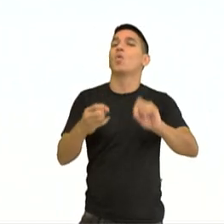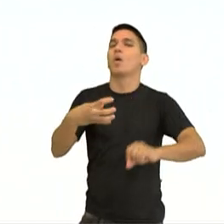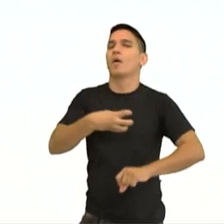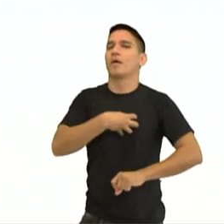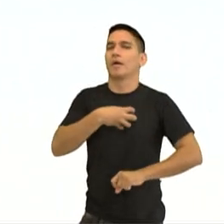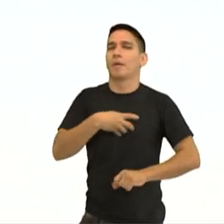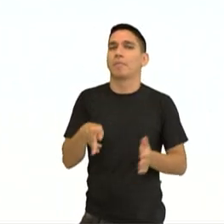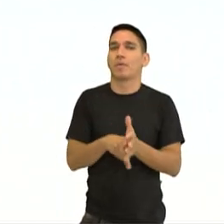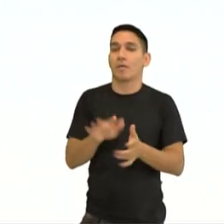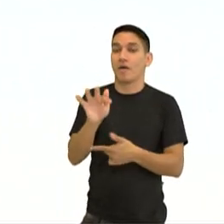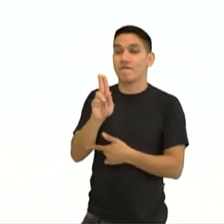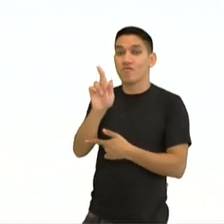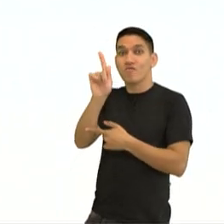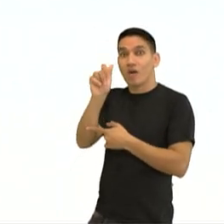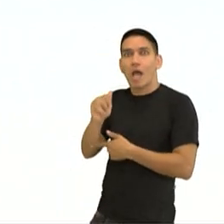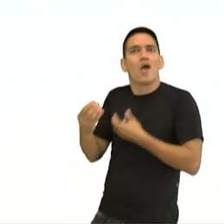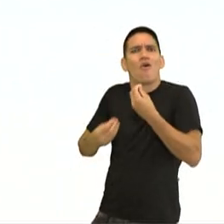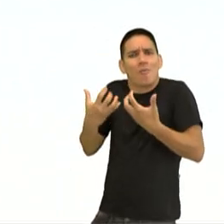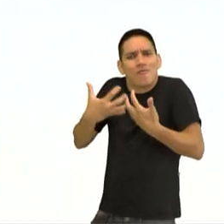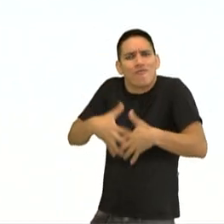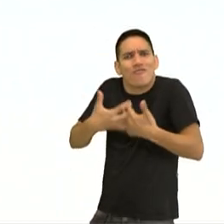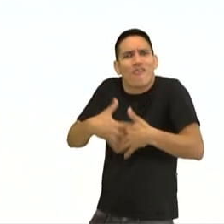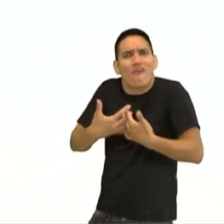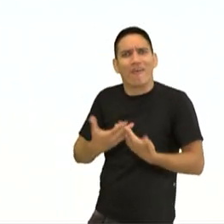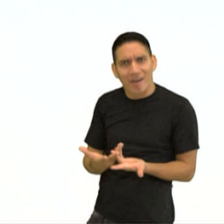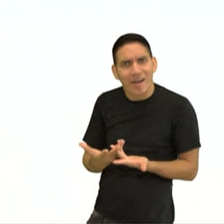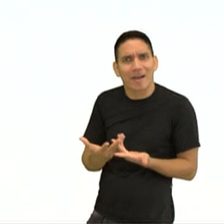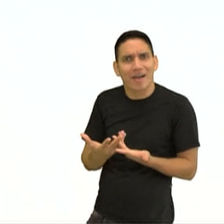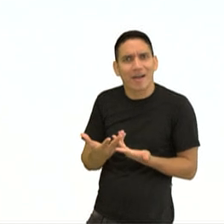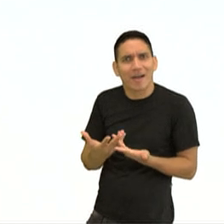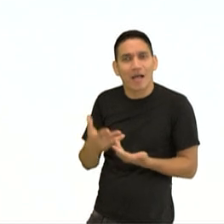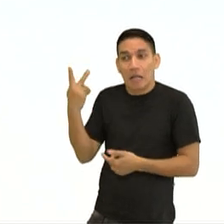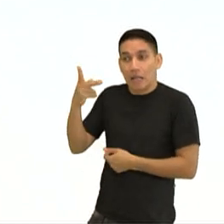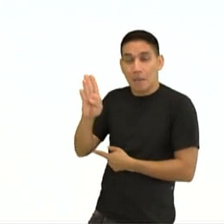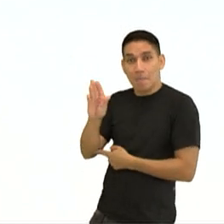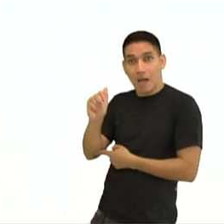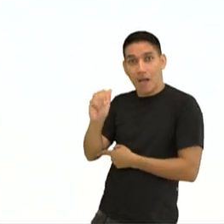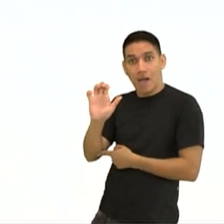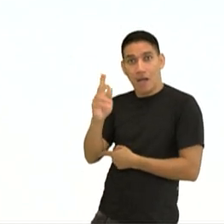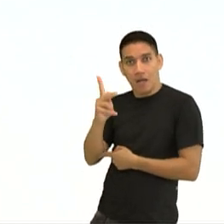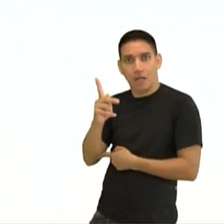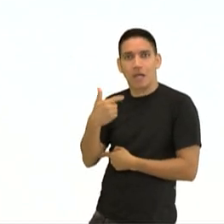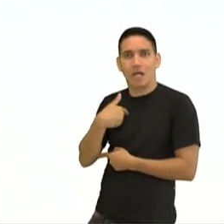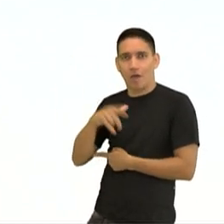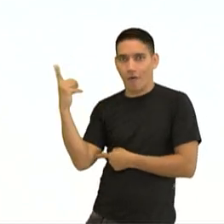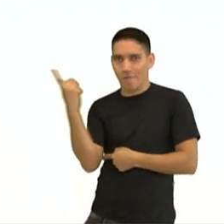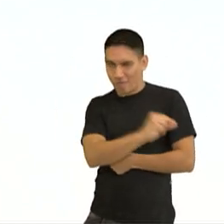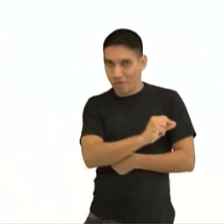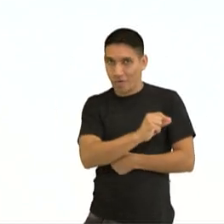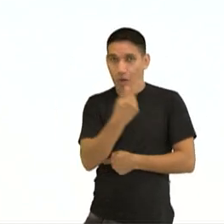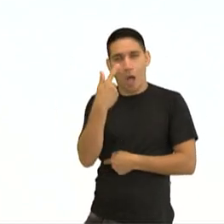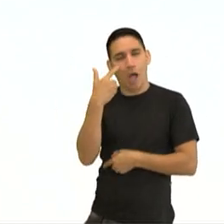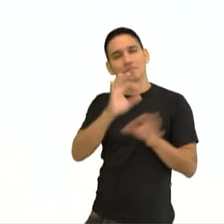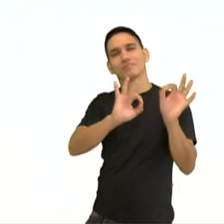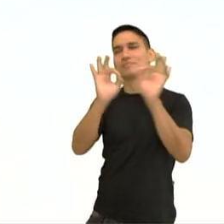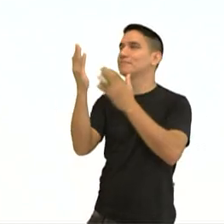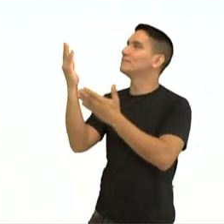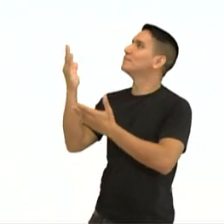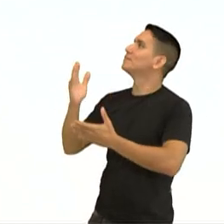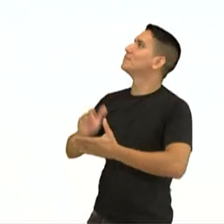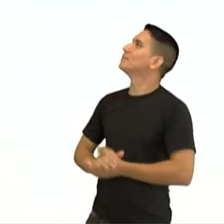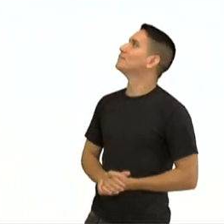em fuga, para você ver como é que funciona a fuga do Bach. E eu vou dar uma fuga para cá, enquanto você escuta.